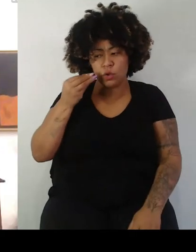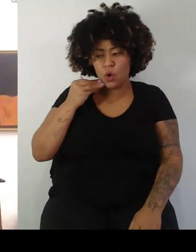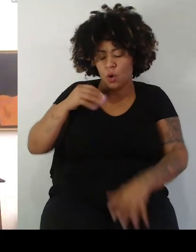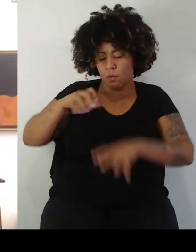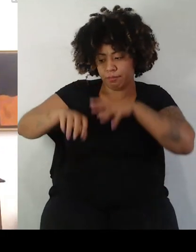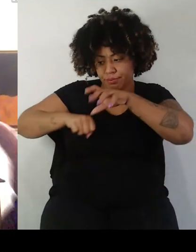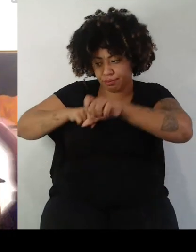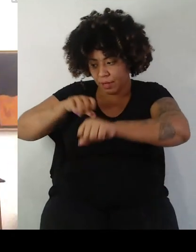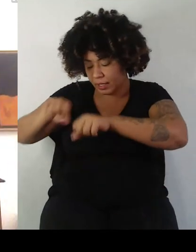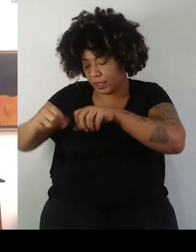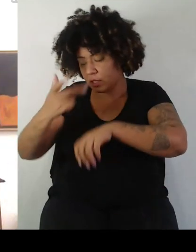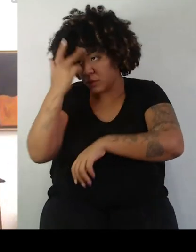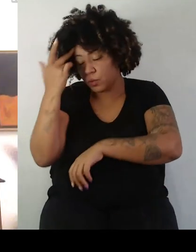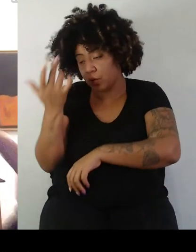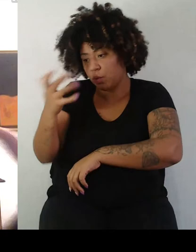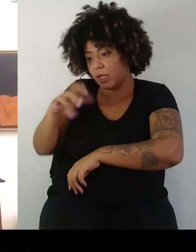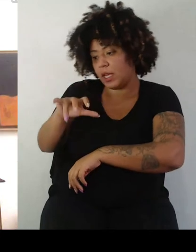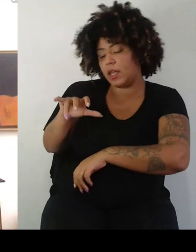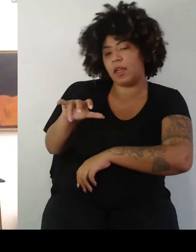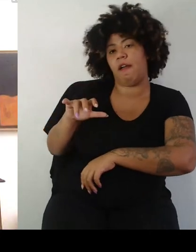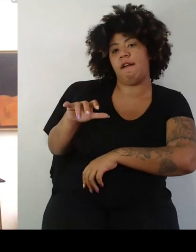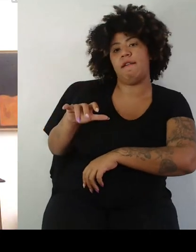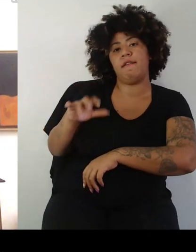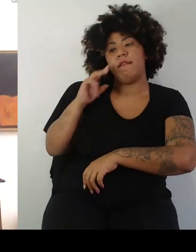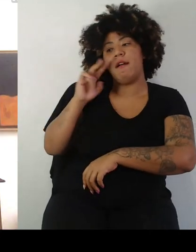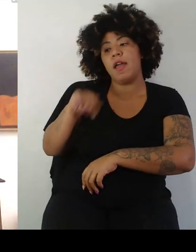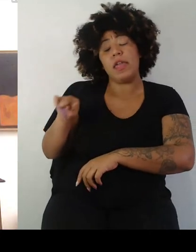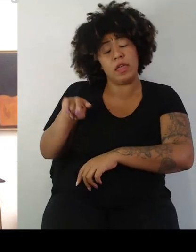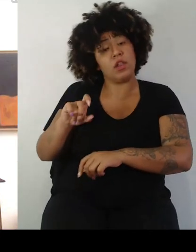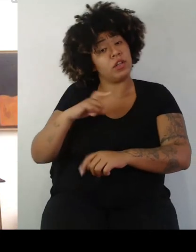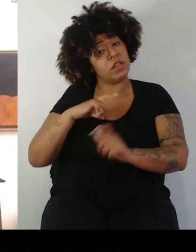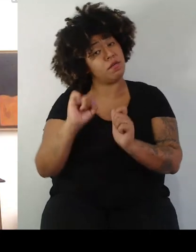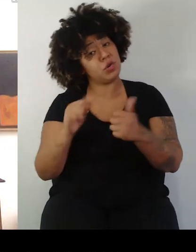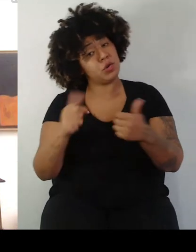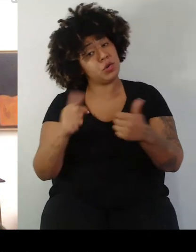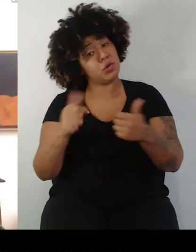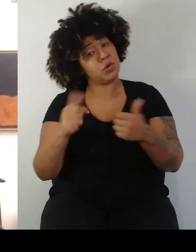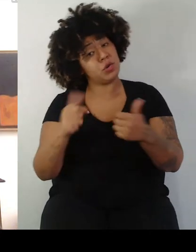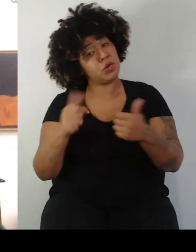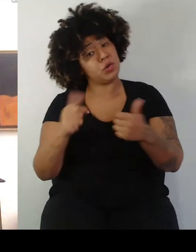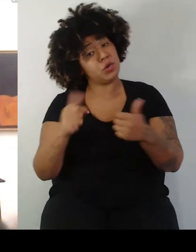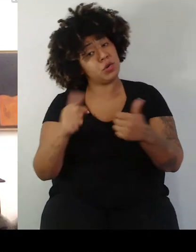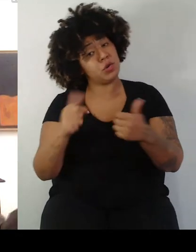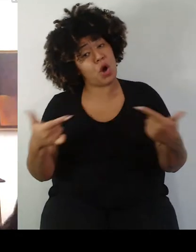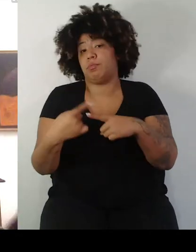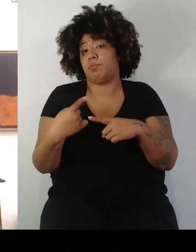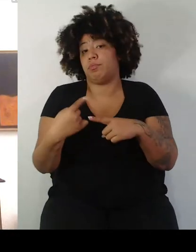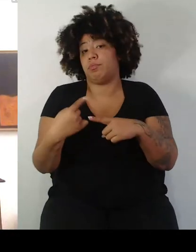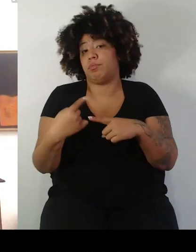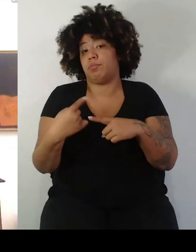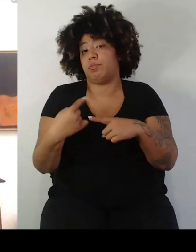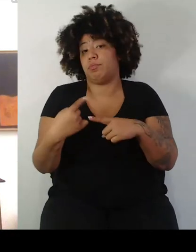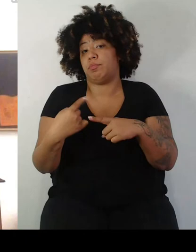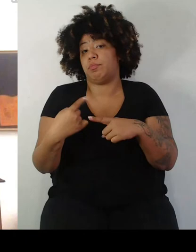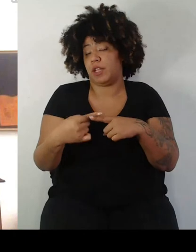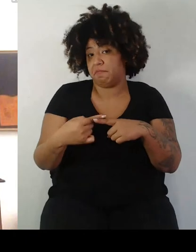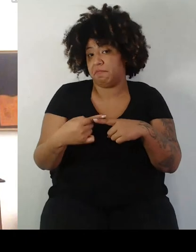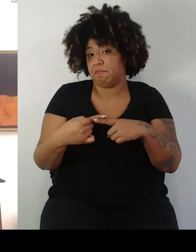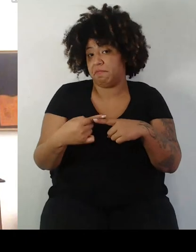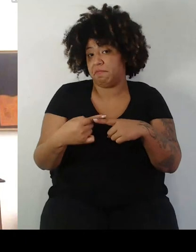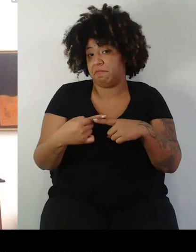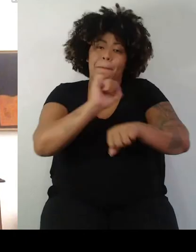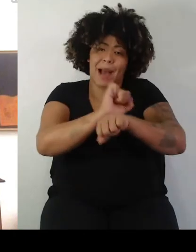e acho que tivemos sorte também porque de um lado a exposição foi adiada por um ano por conta da covid